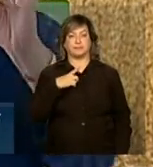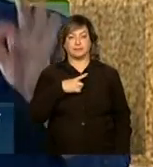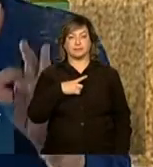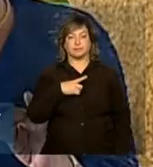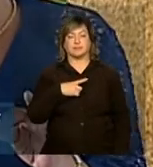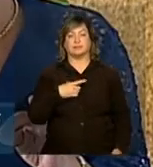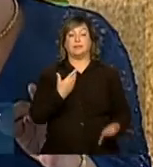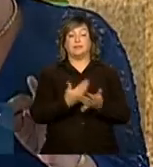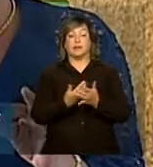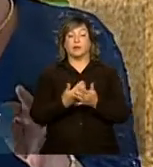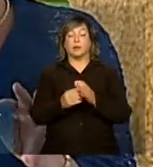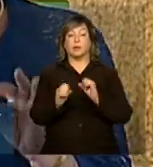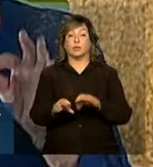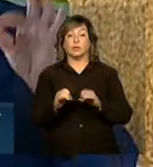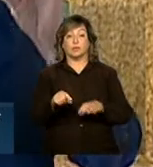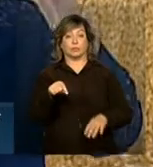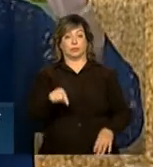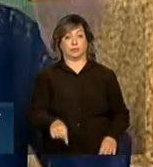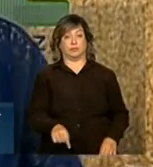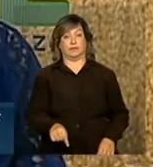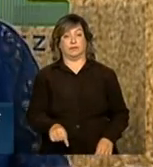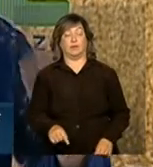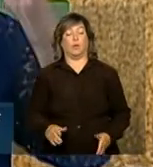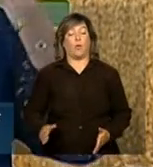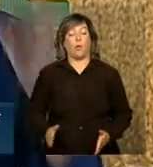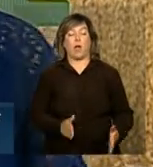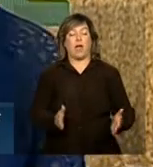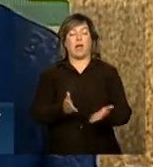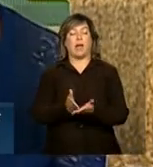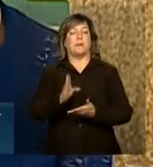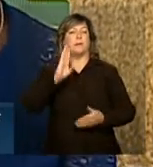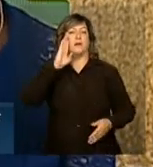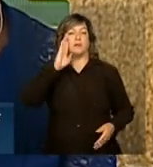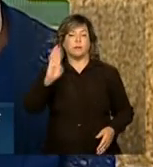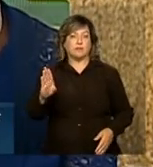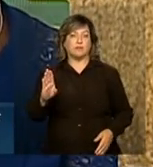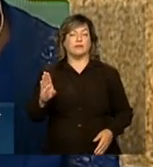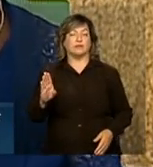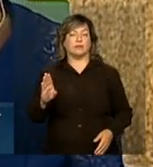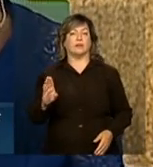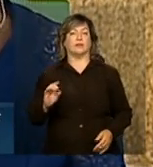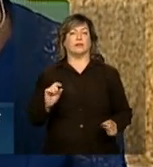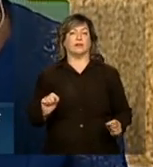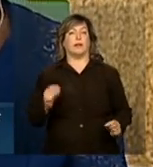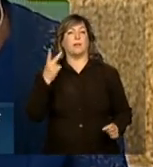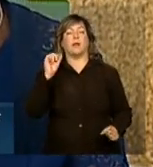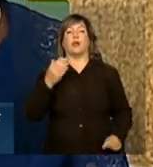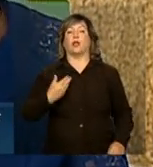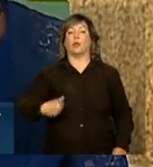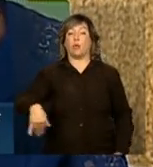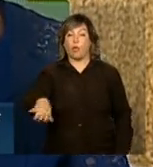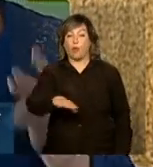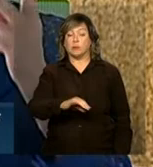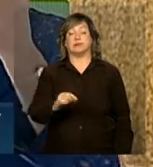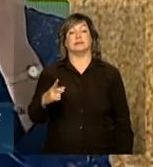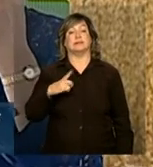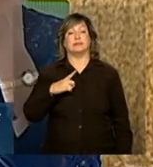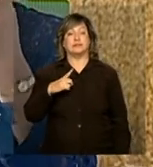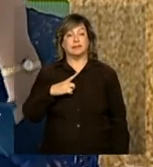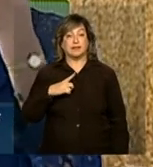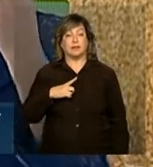ele tem na educação, esse país, o caminho fundamental para nós